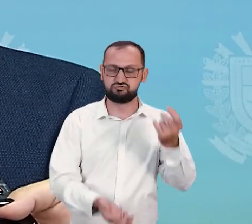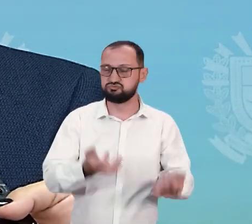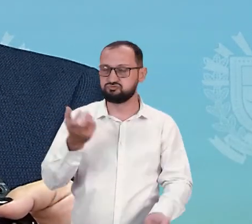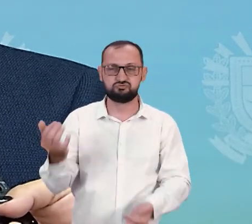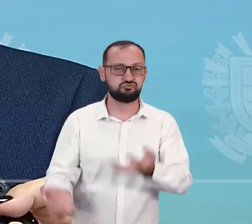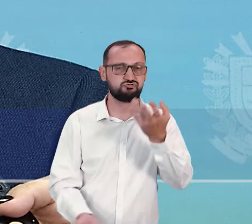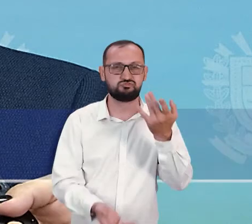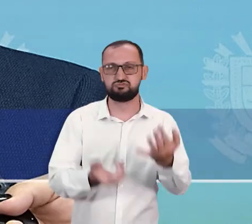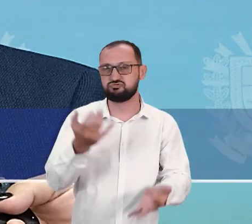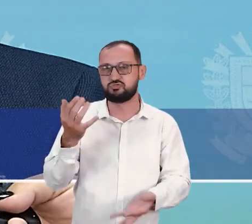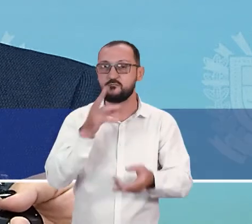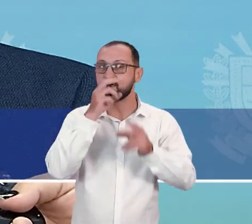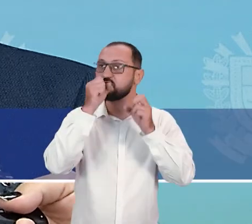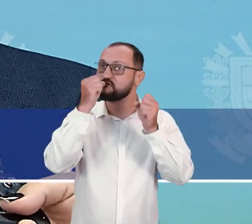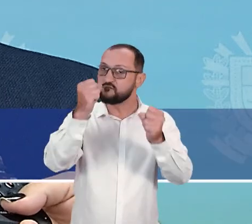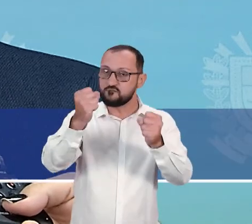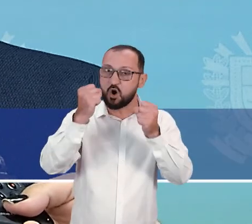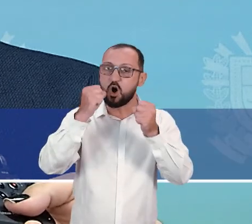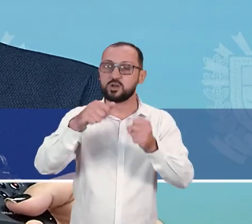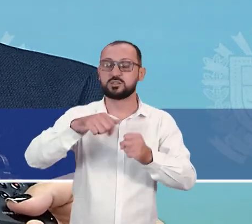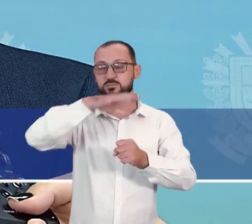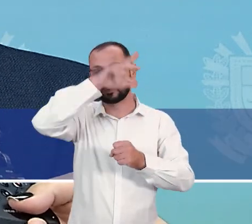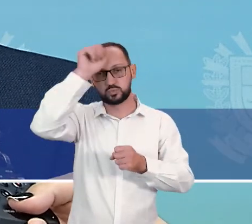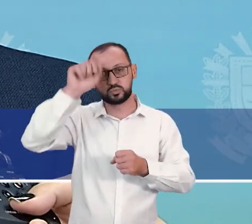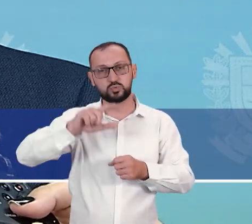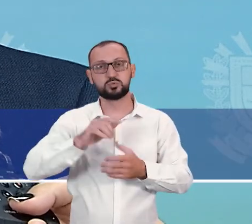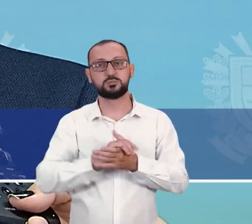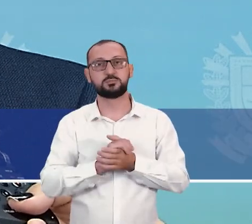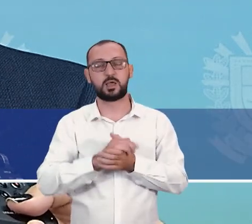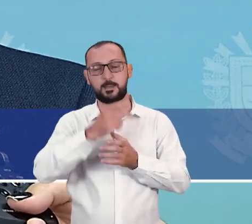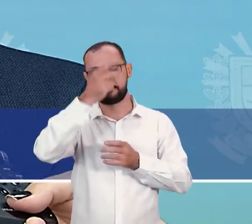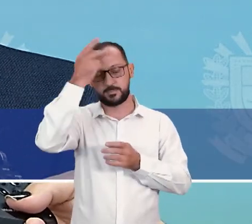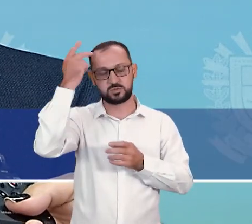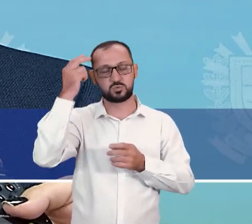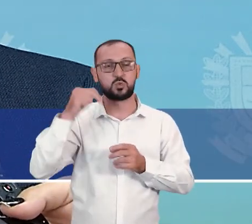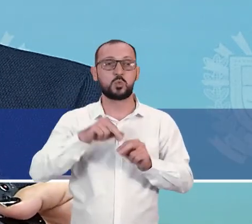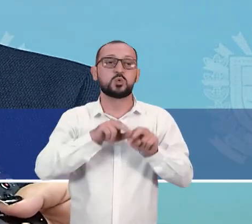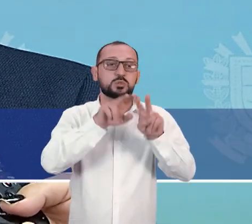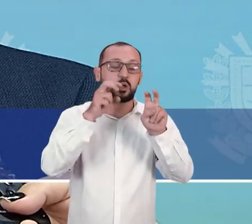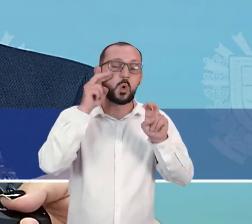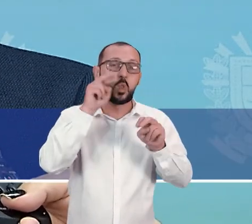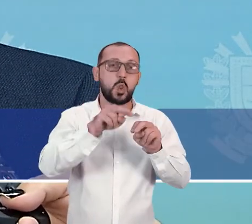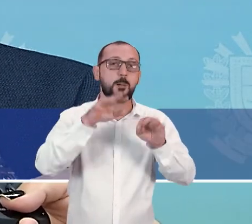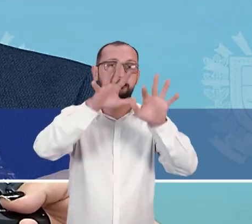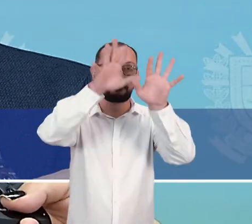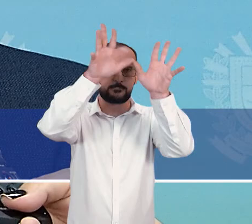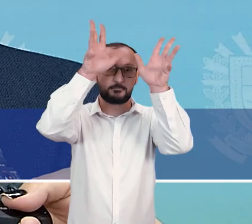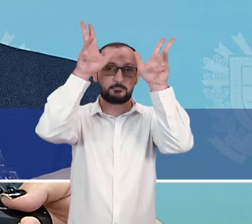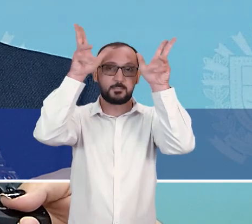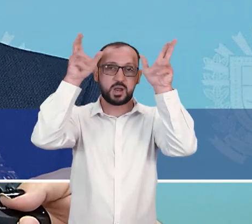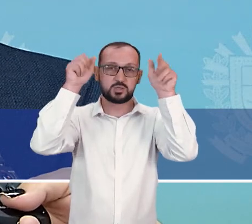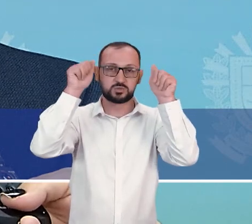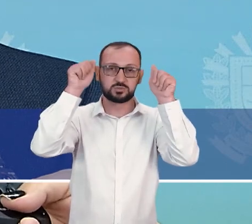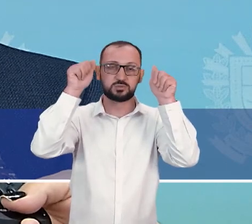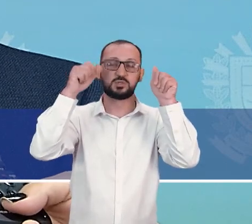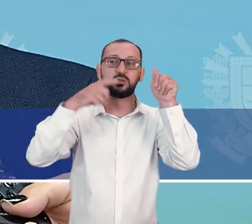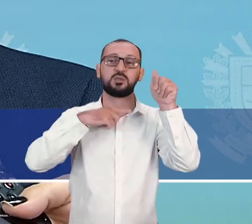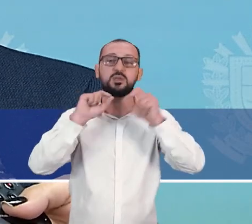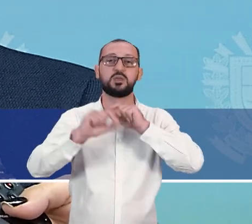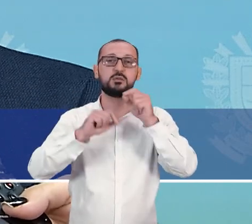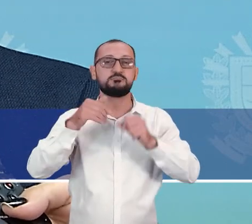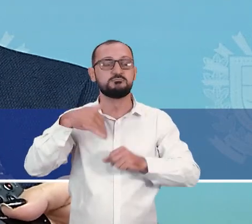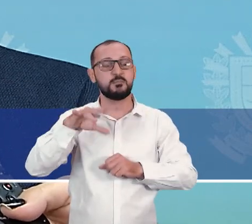grandes proporções no Mato Grosso do Sul. Claro que as pessoas voltaram os olhos para a Amazônia, né? Que foi o